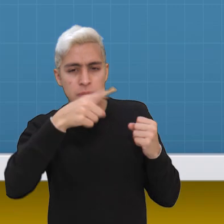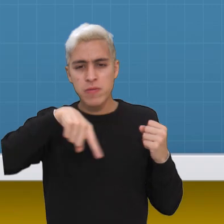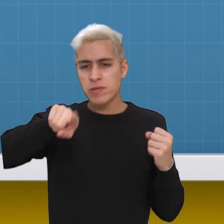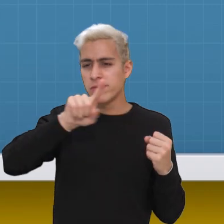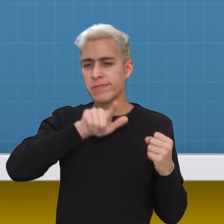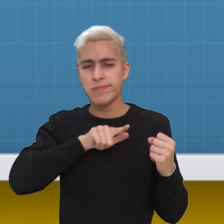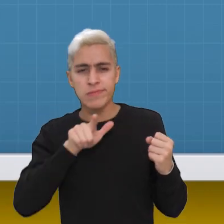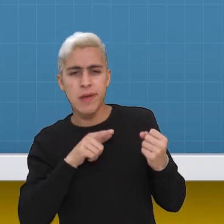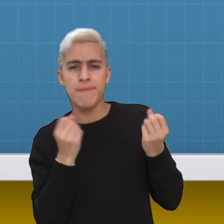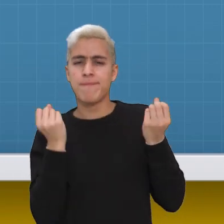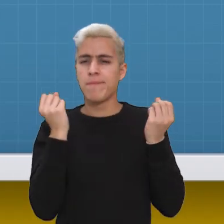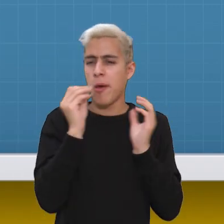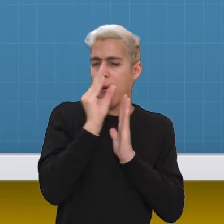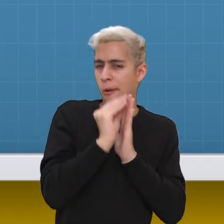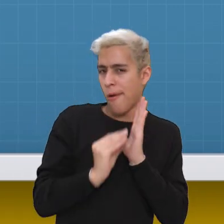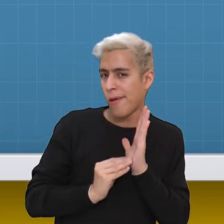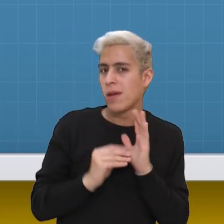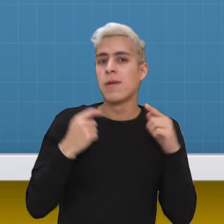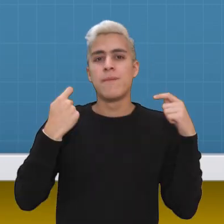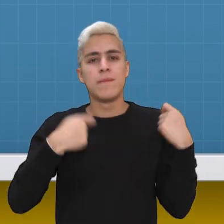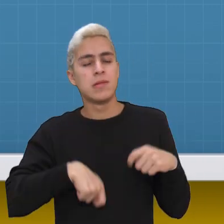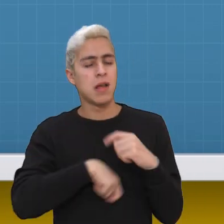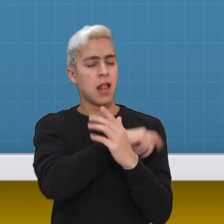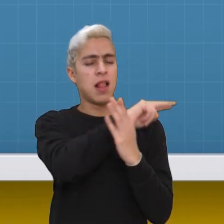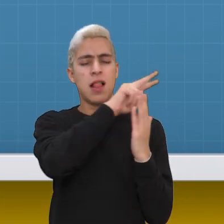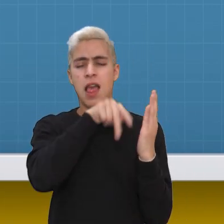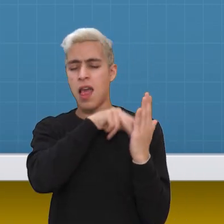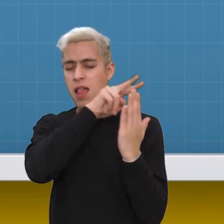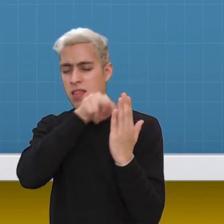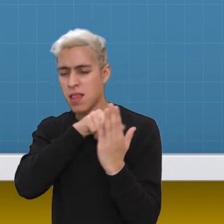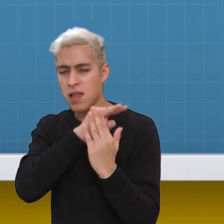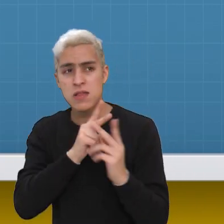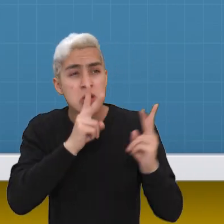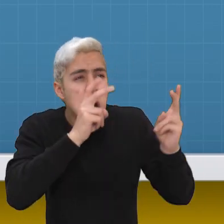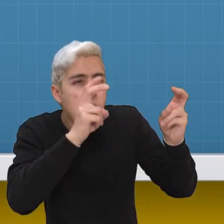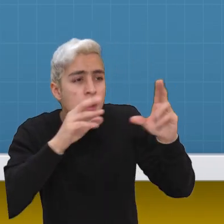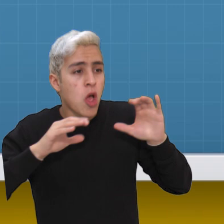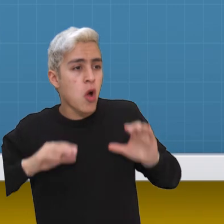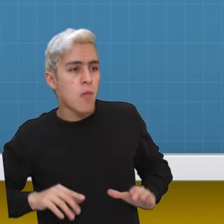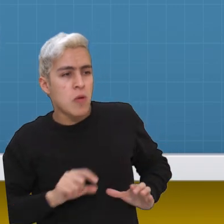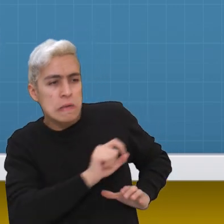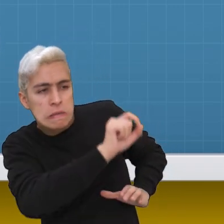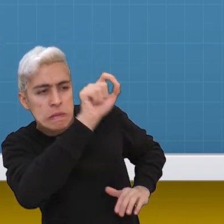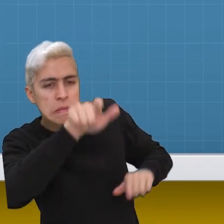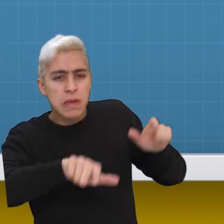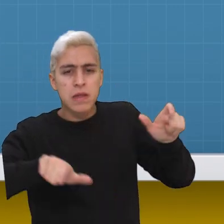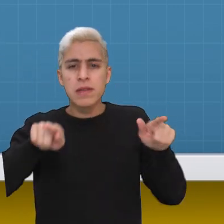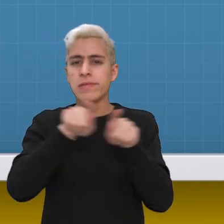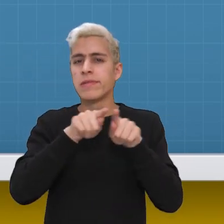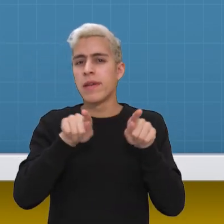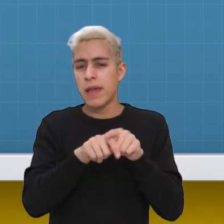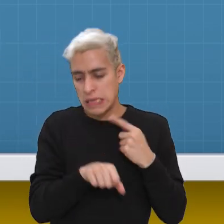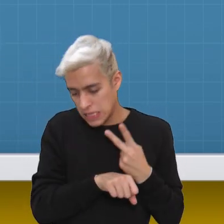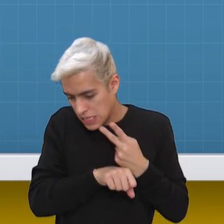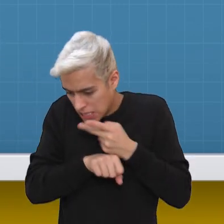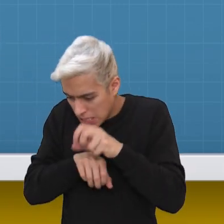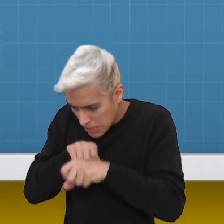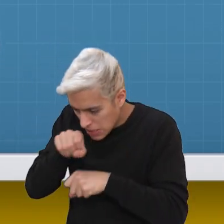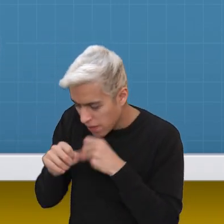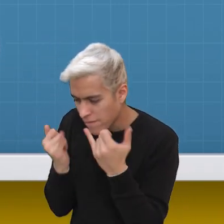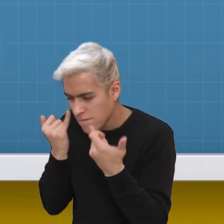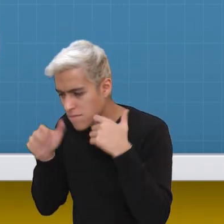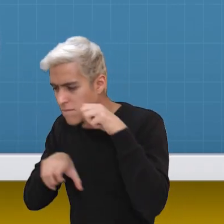que falar, para a gente ter o que dizer, nós temos que ler muito, observar os comportamentos das